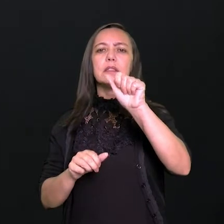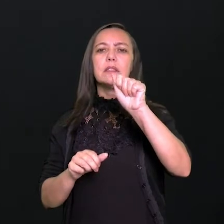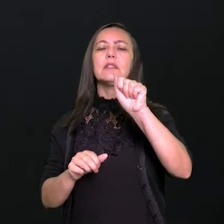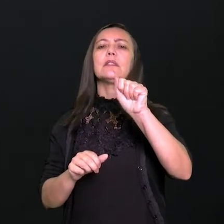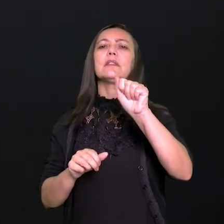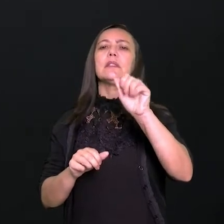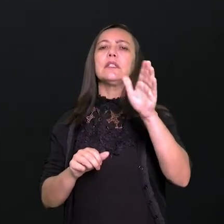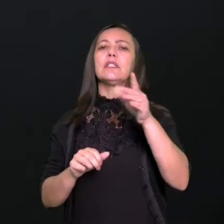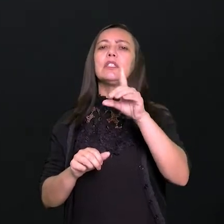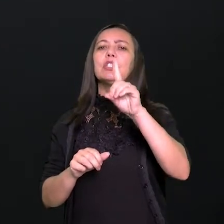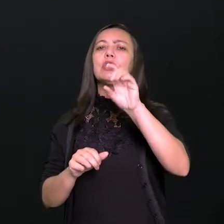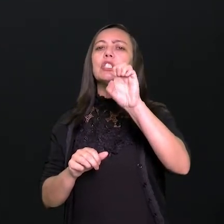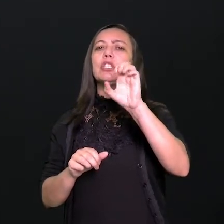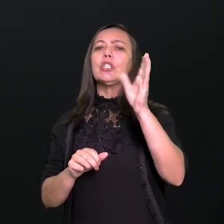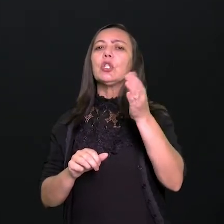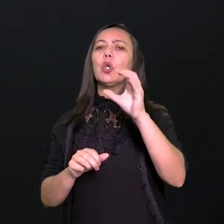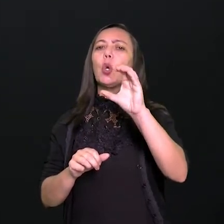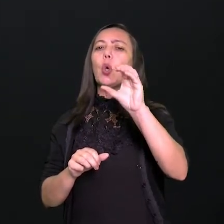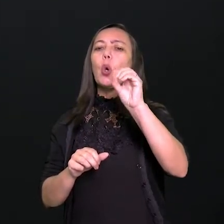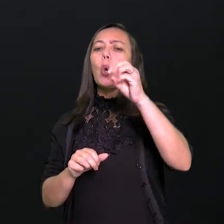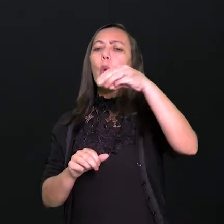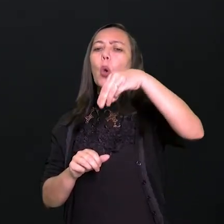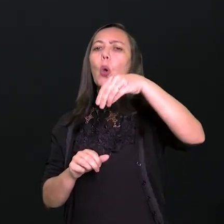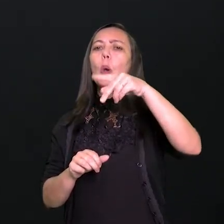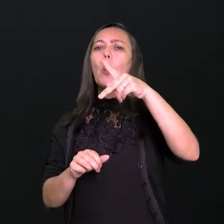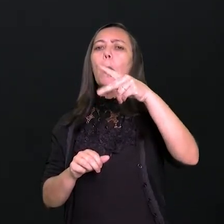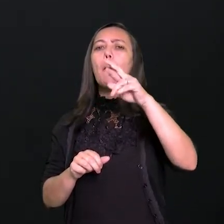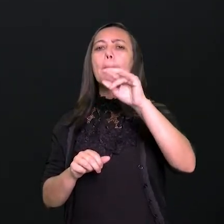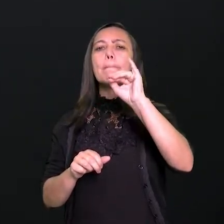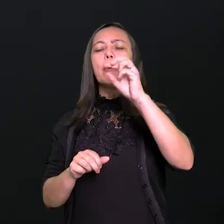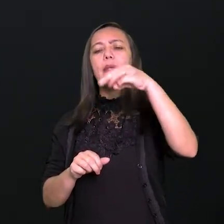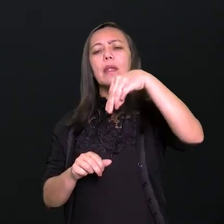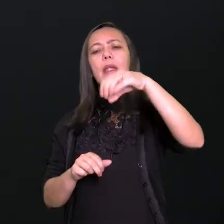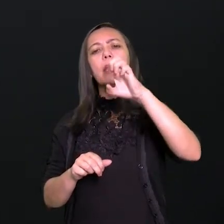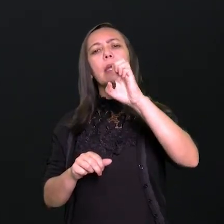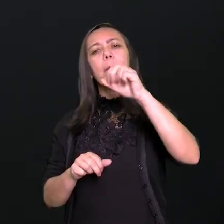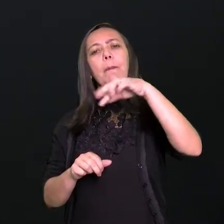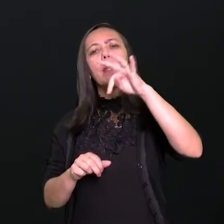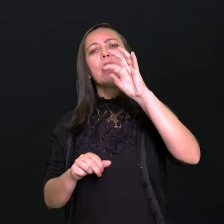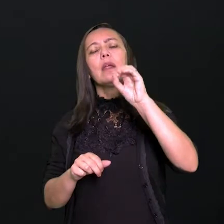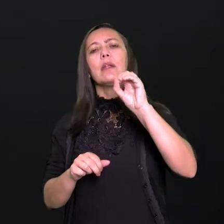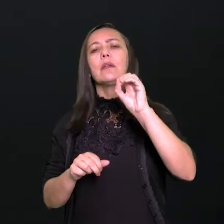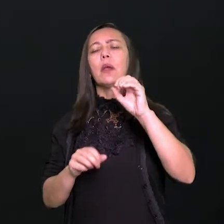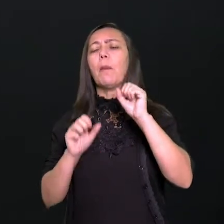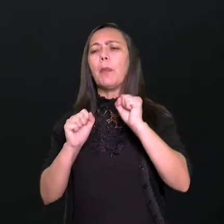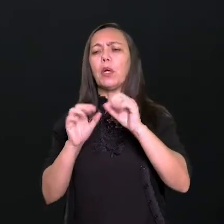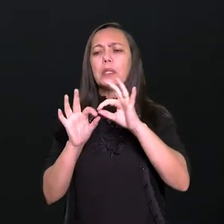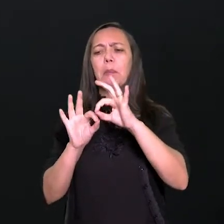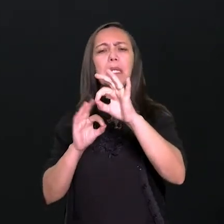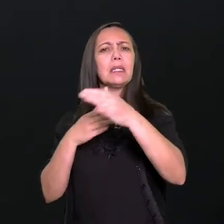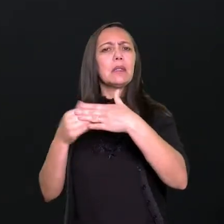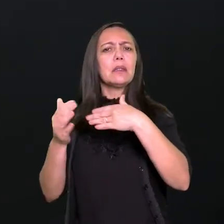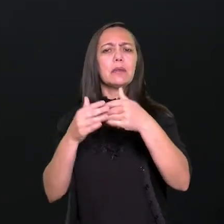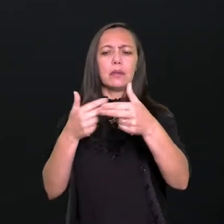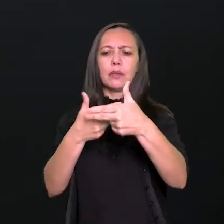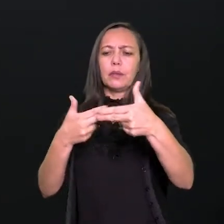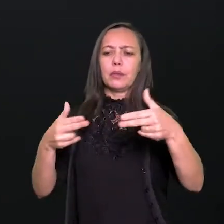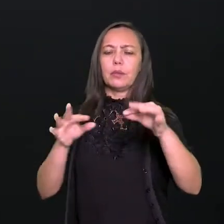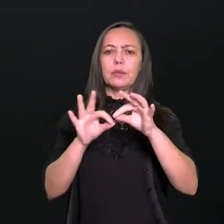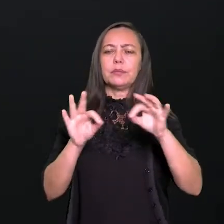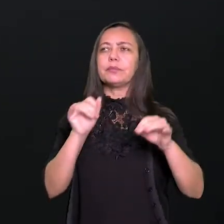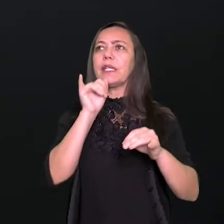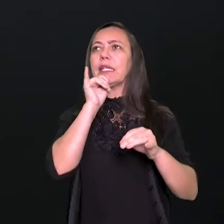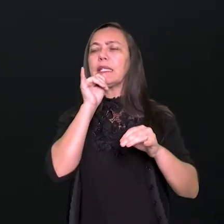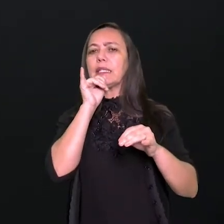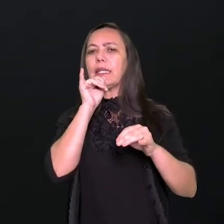elas são muito utilizadas em nosso cotidiano para medir qualquer coisa que seja. Então, imagine que você, de repente,